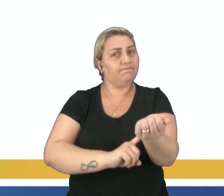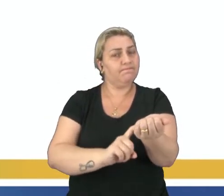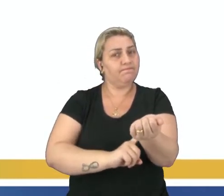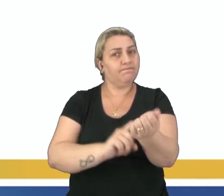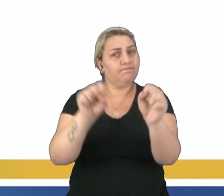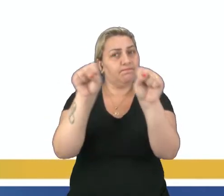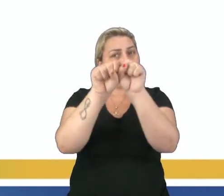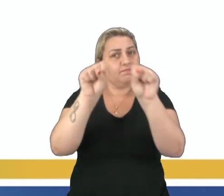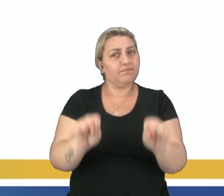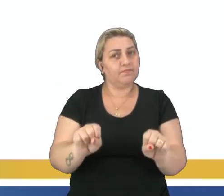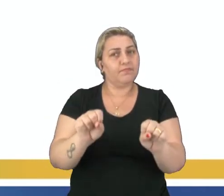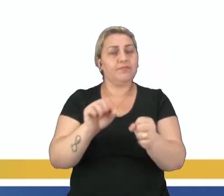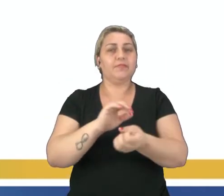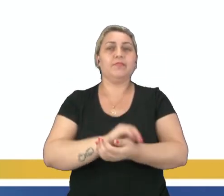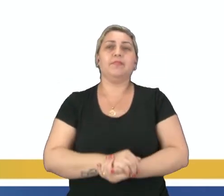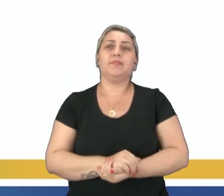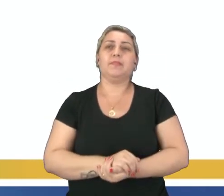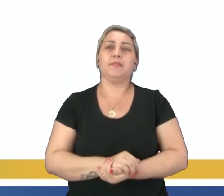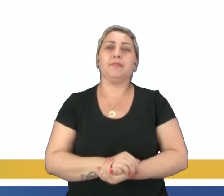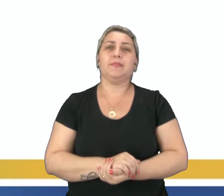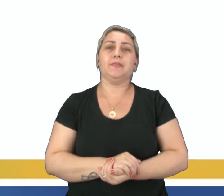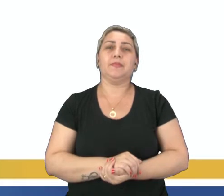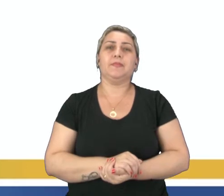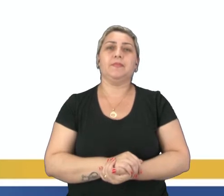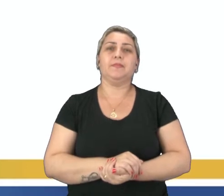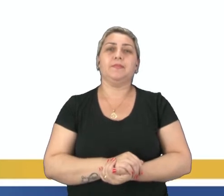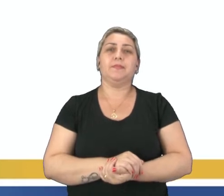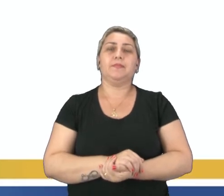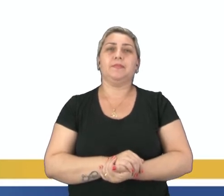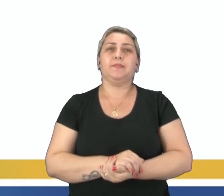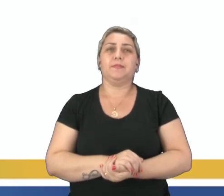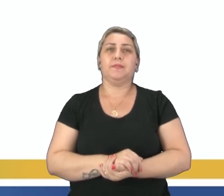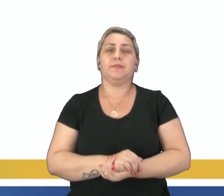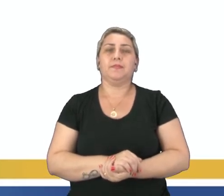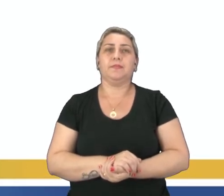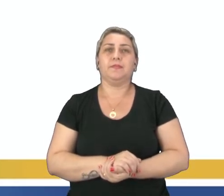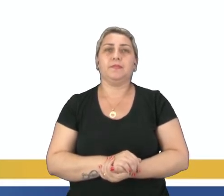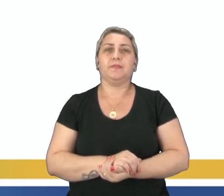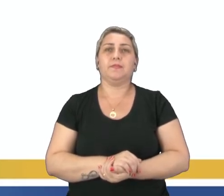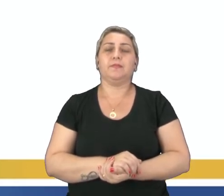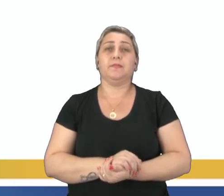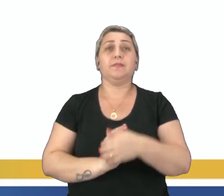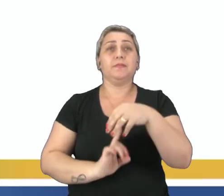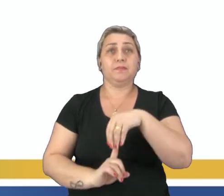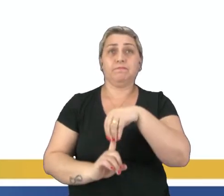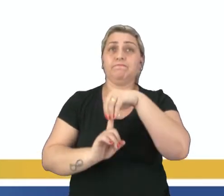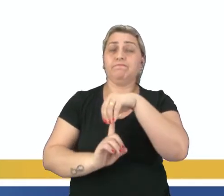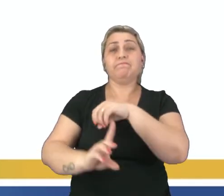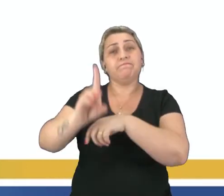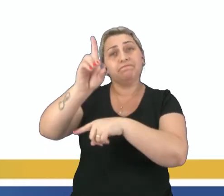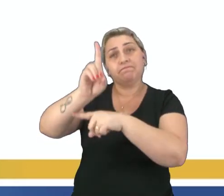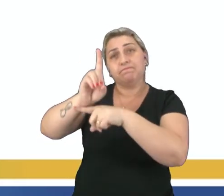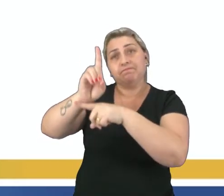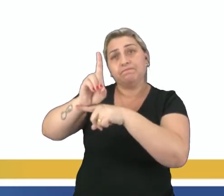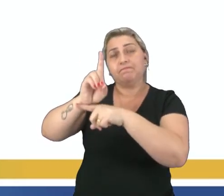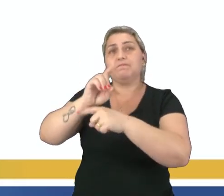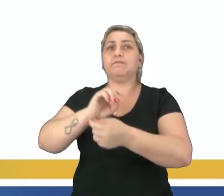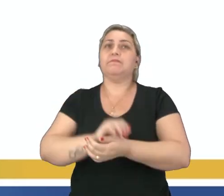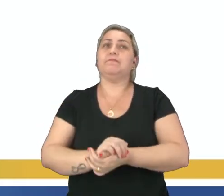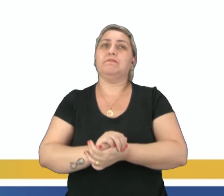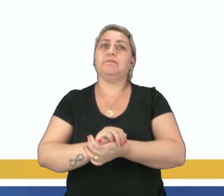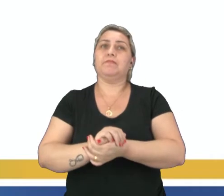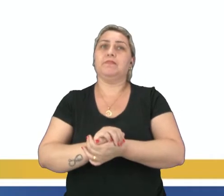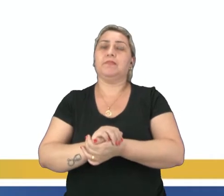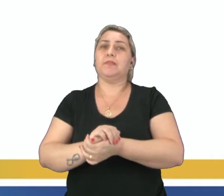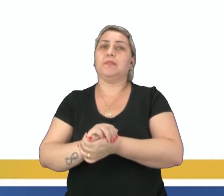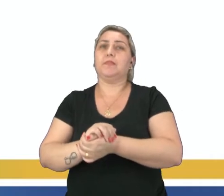Nesse caso, o trabalho, né, maior vai ser para preencher uma ficha de identificação, porque certamente teremos que